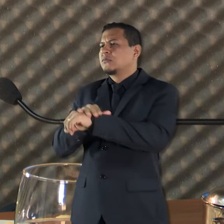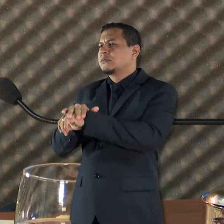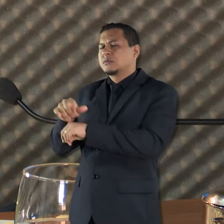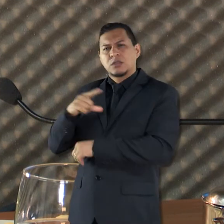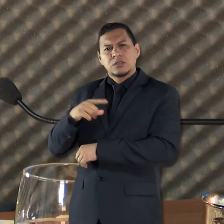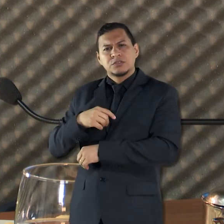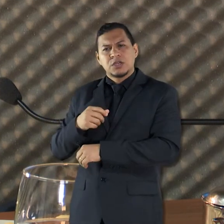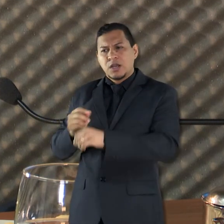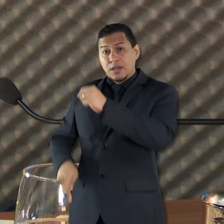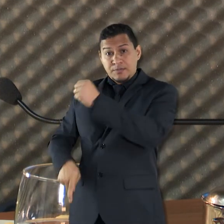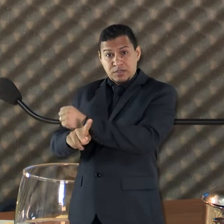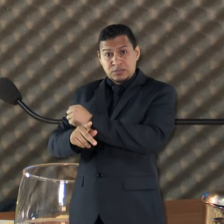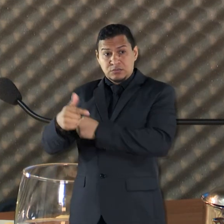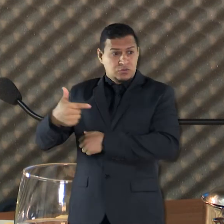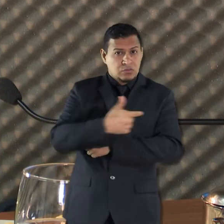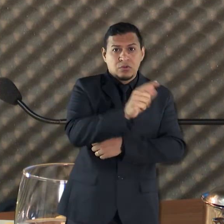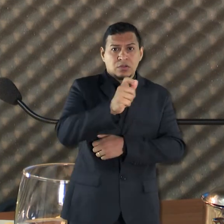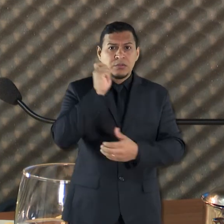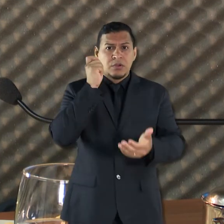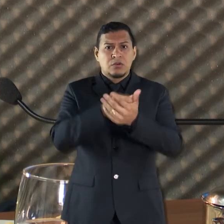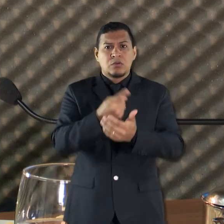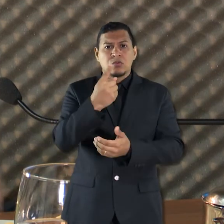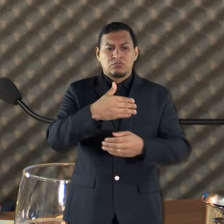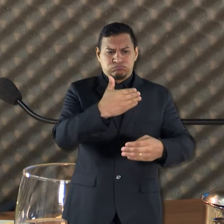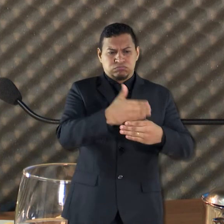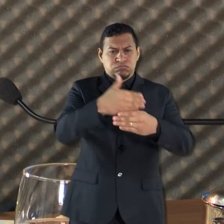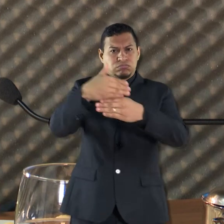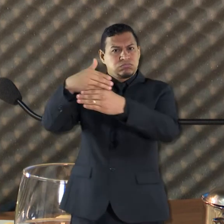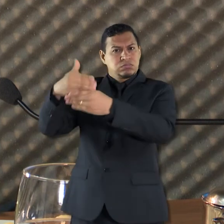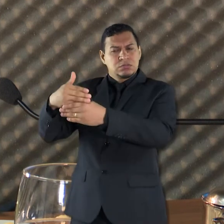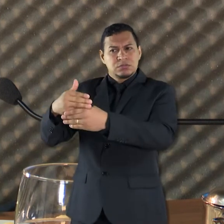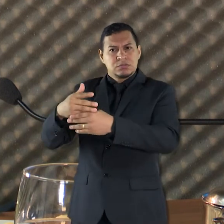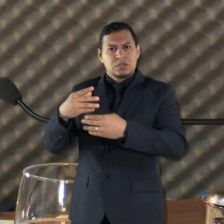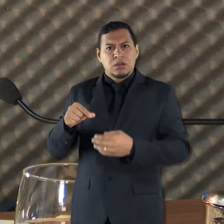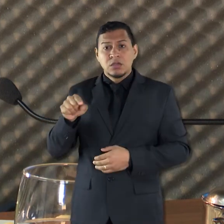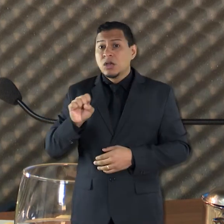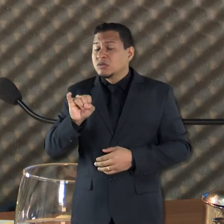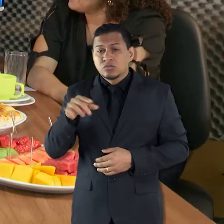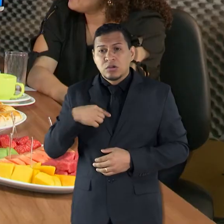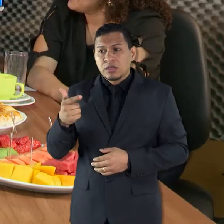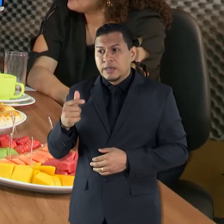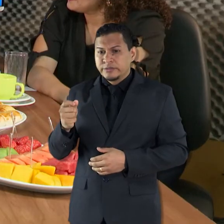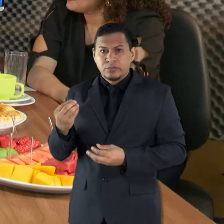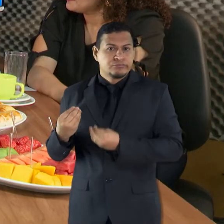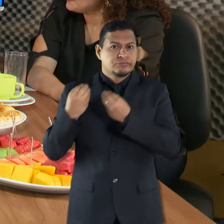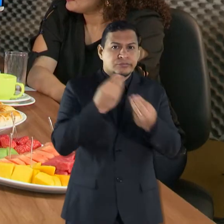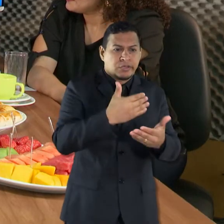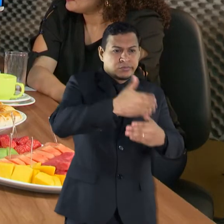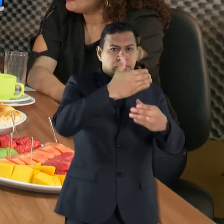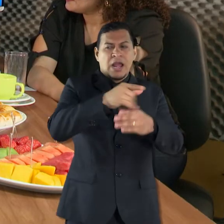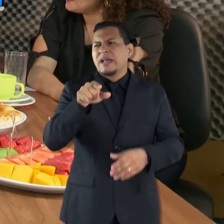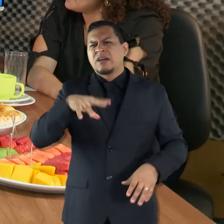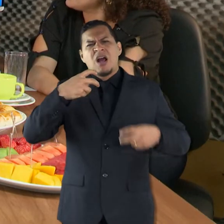com o sujeito, ele tinha emprestado a mulher para um outro, o cara pagou com um milheiro de tijolo. Essa é boa, viu? Só que o cara não entregou a